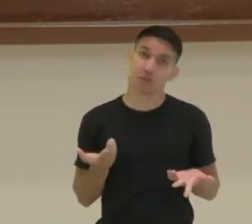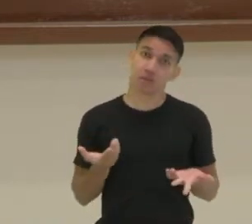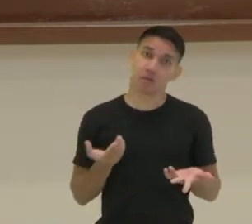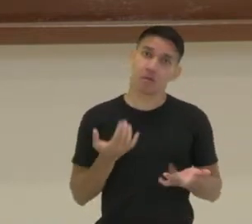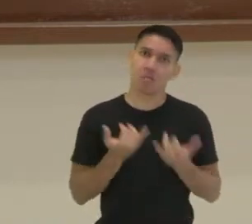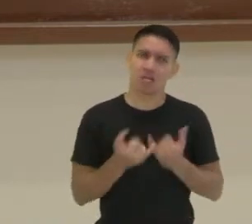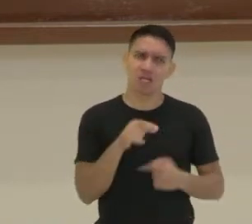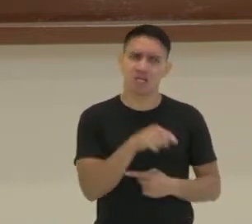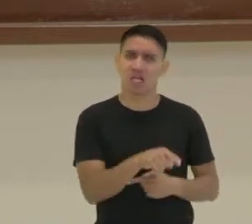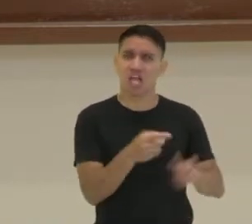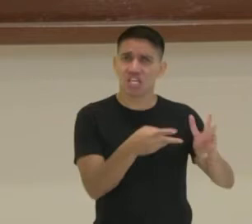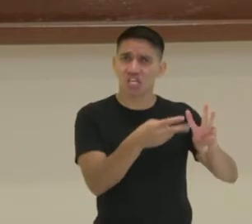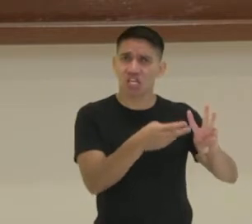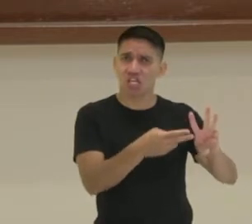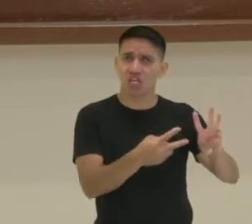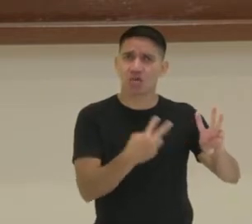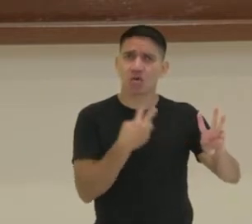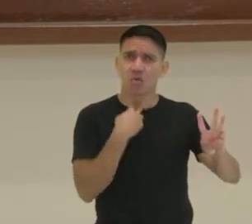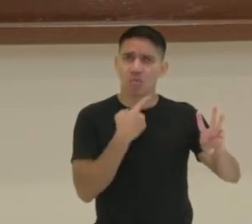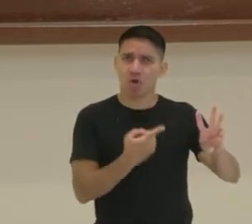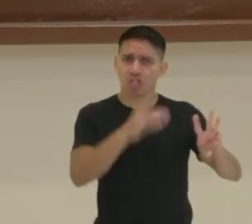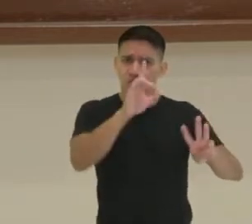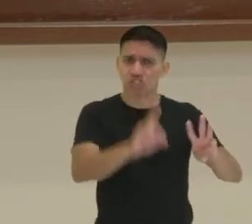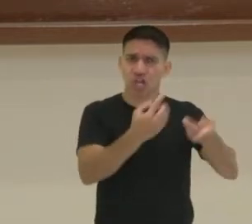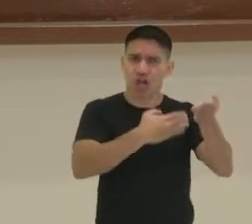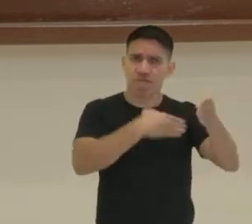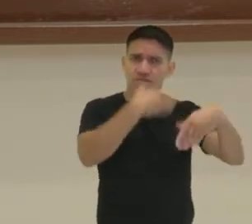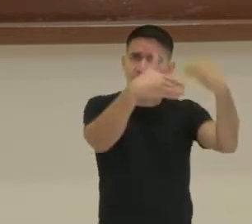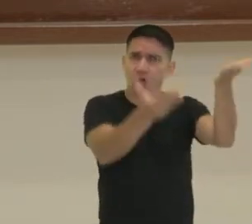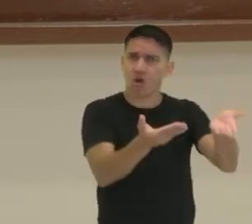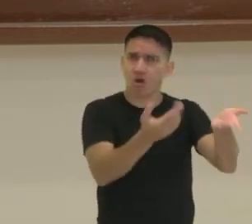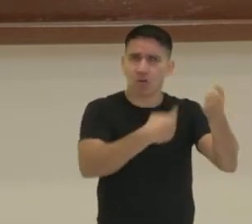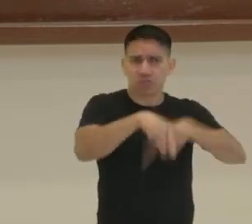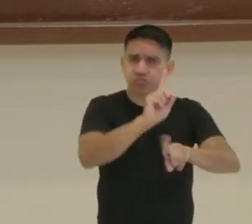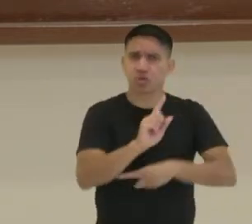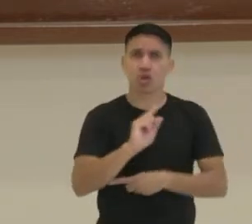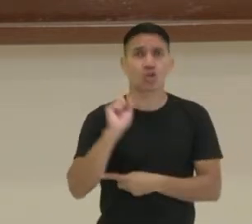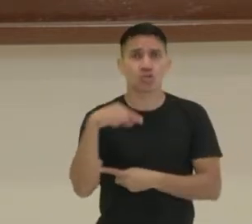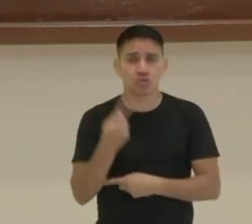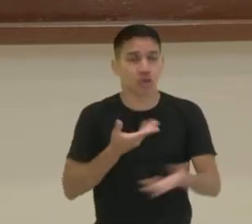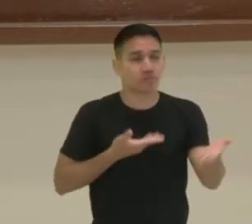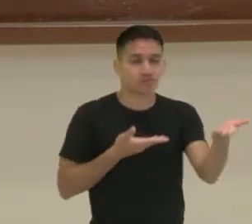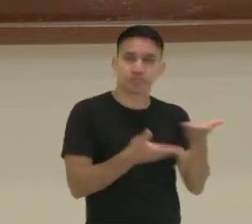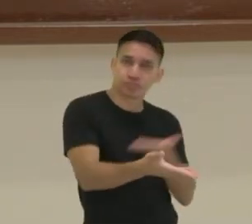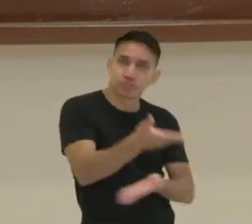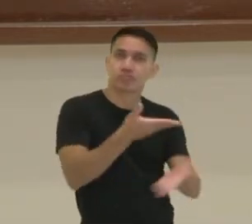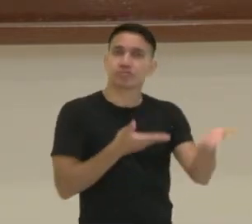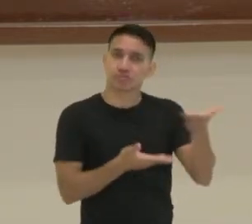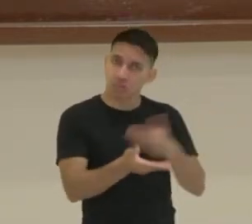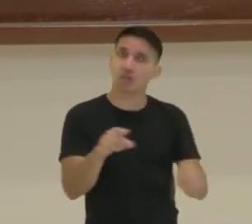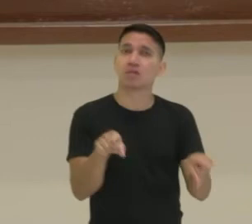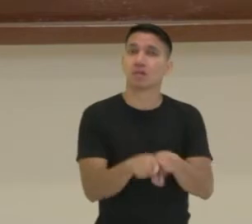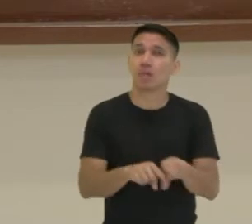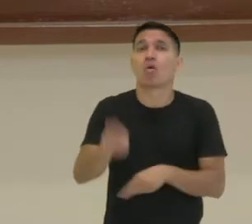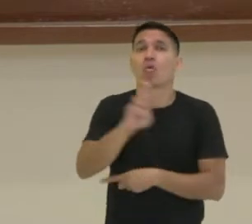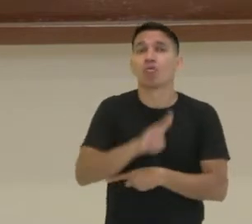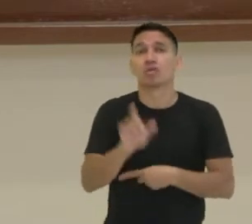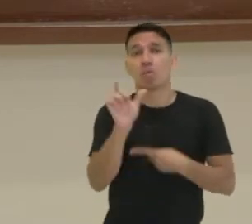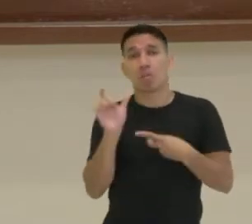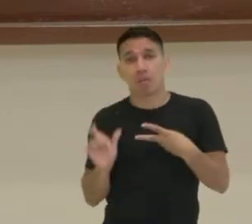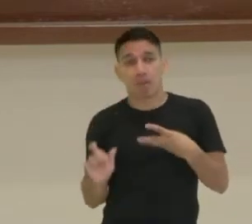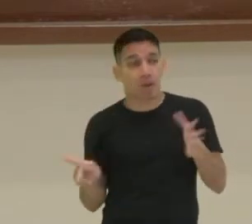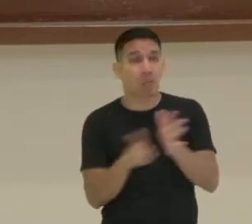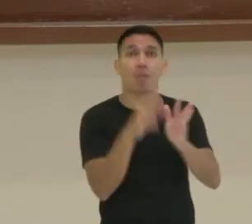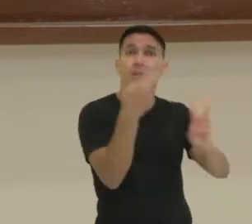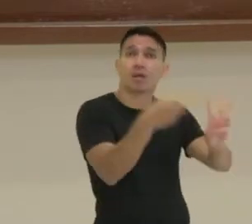direito de evoluir e como se essa troca, nós nos alimentamos com alimentos que eram indígenas, nós usamos palavras indígenas,